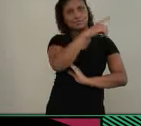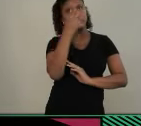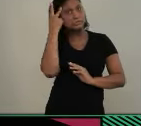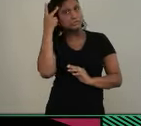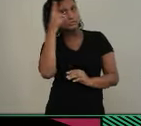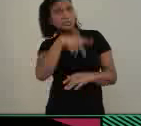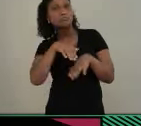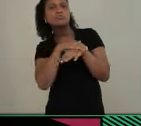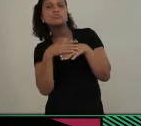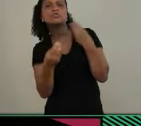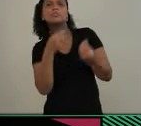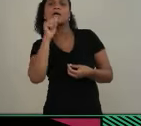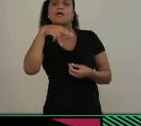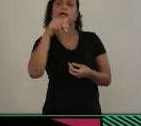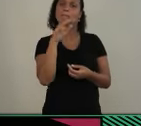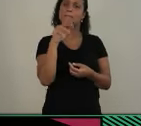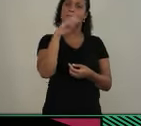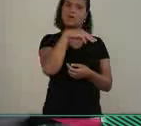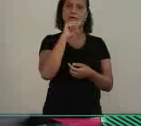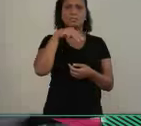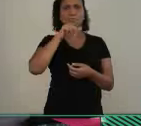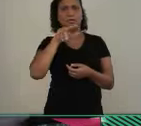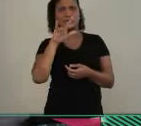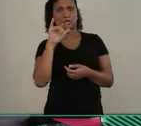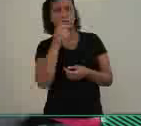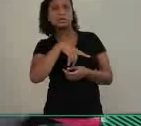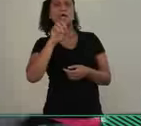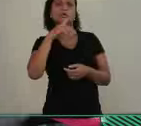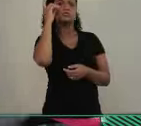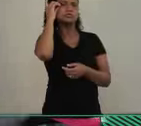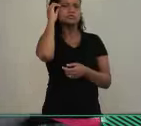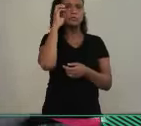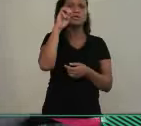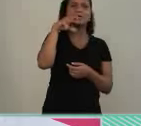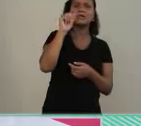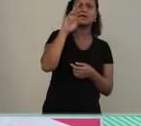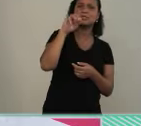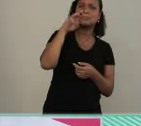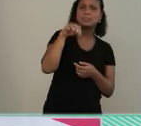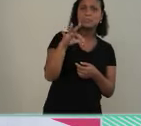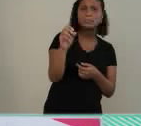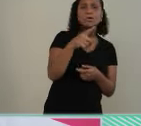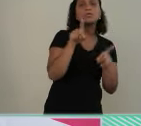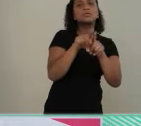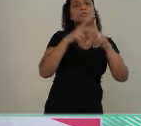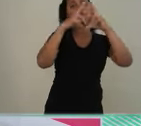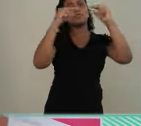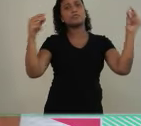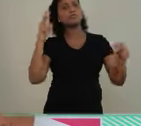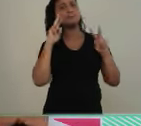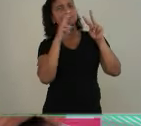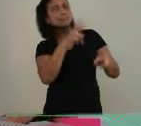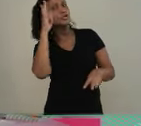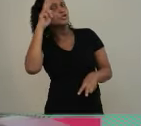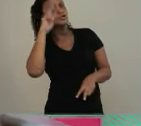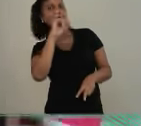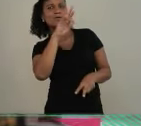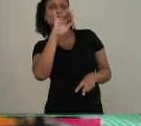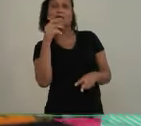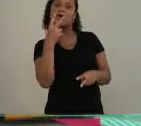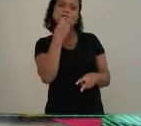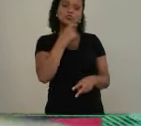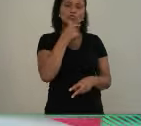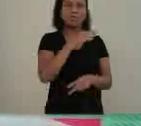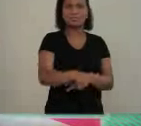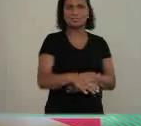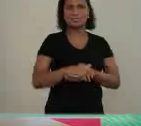vamos conversar com Ana, que é mãe de Ana Malha, que tem a síndrome do encarceramento, e ainda, em Florianópolis, acompanhar a história de Íria,